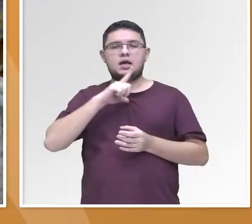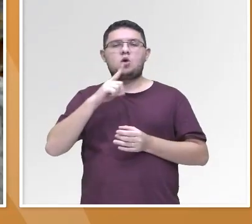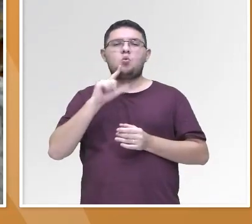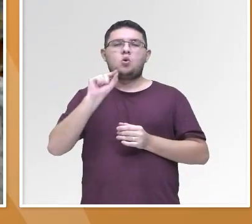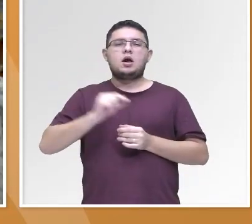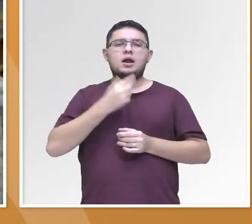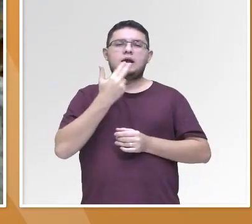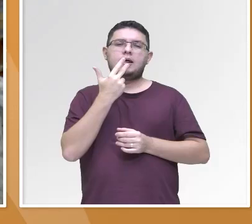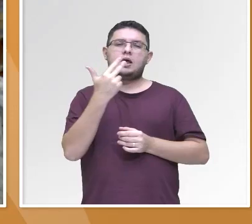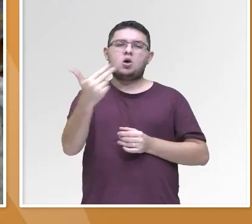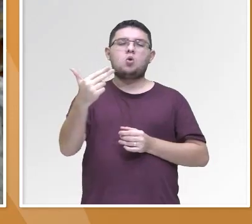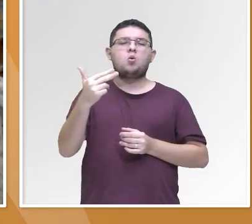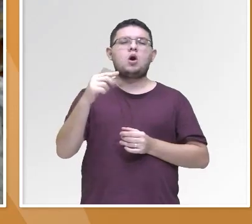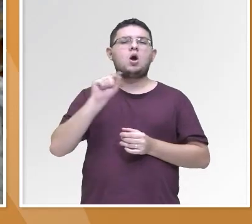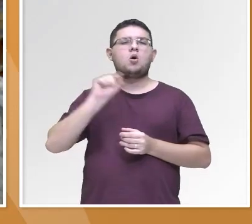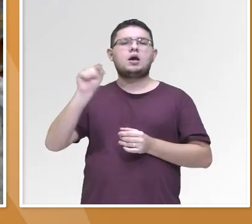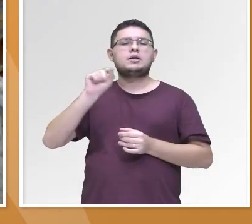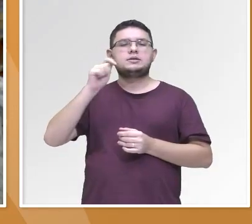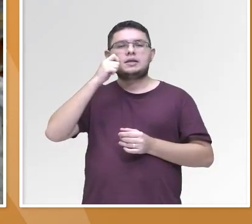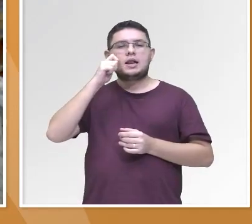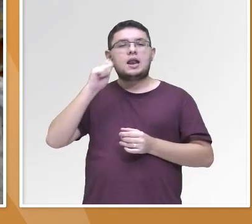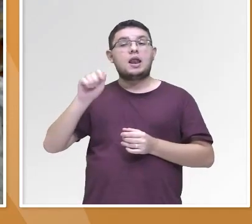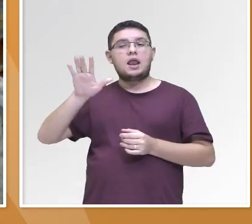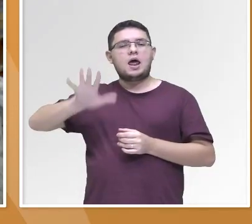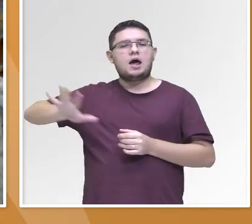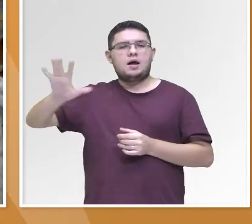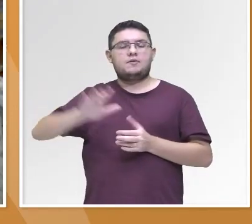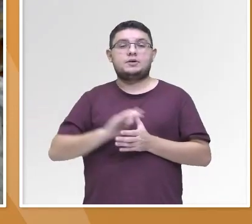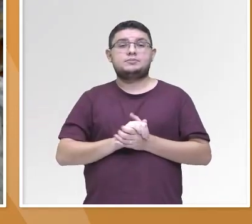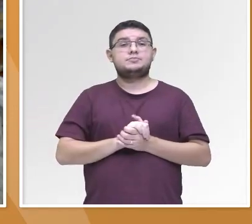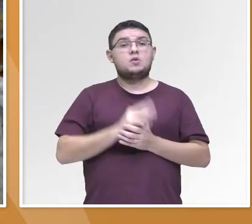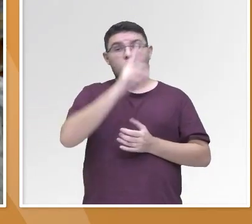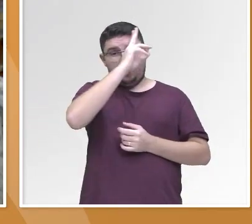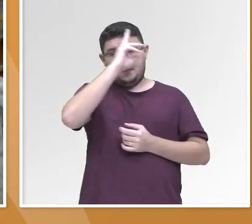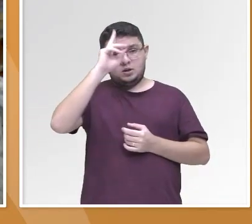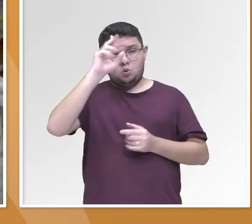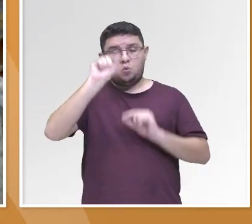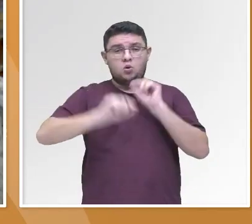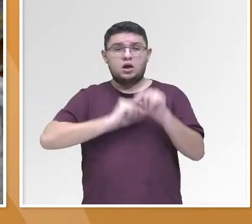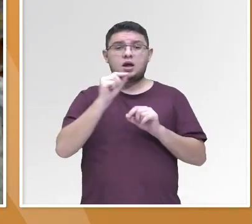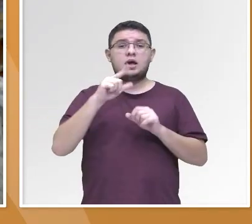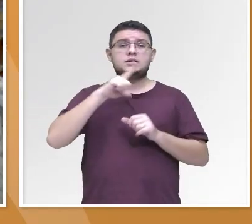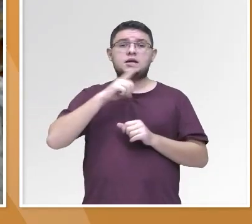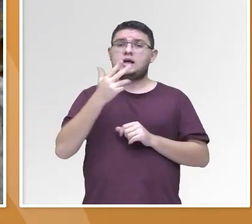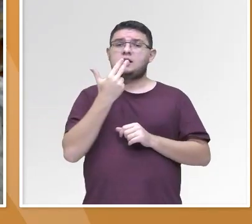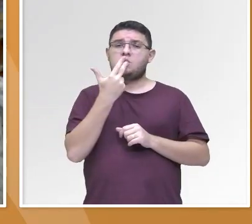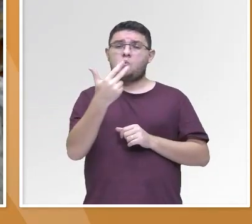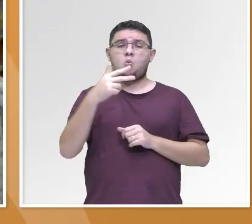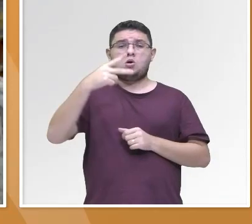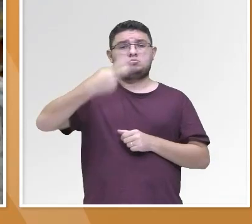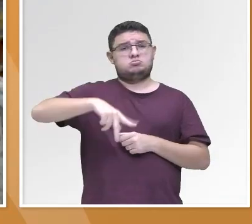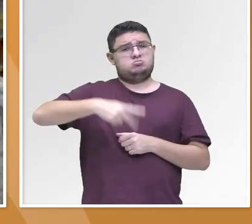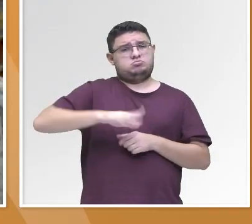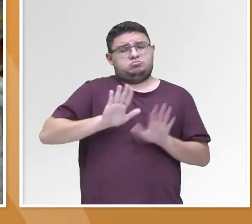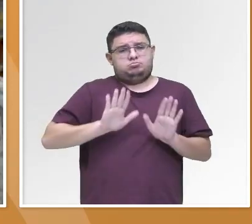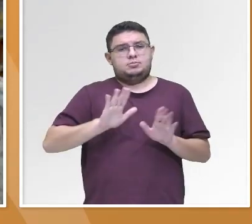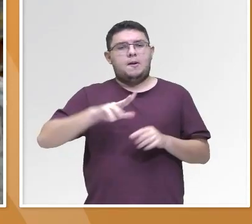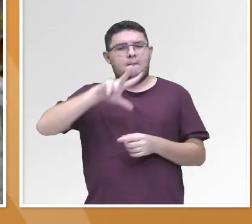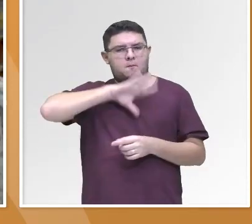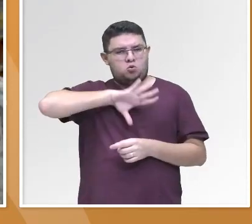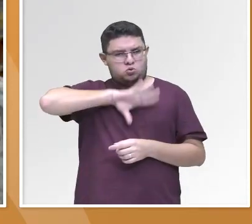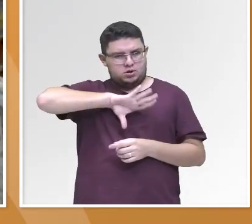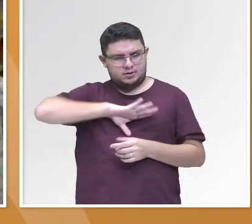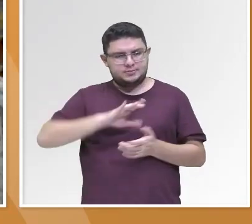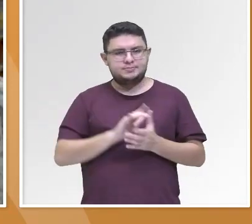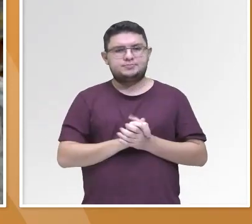africanas, como Iorubá. Já na Umbanda, a gente fala na língua materna, em português. No candomblé,